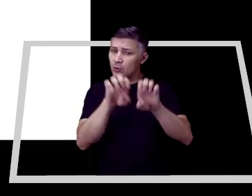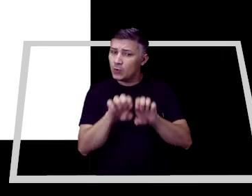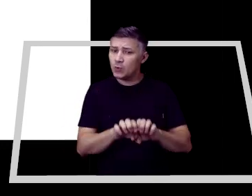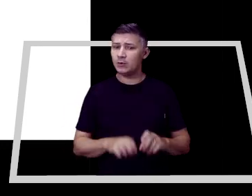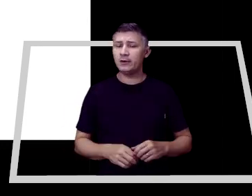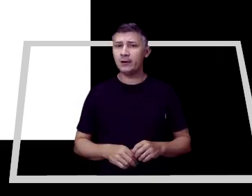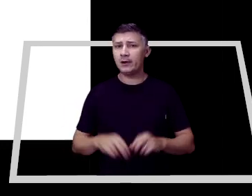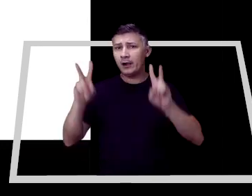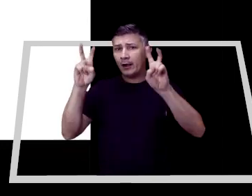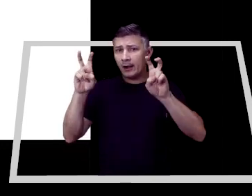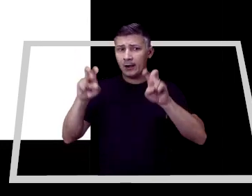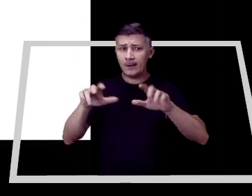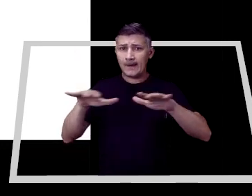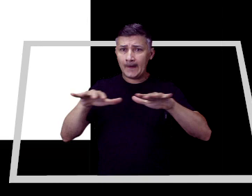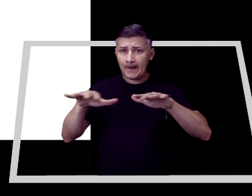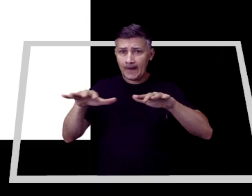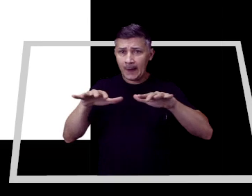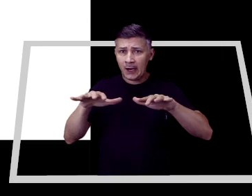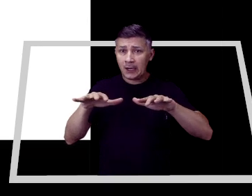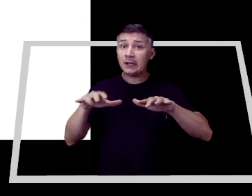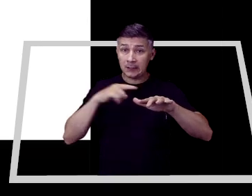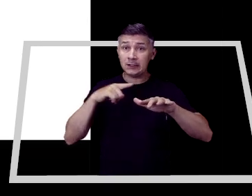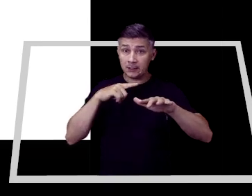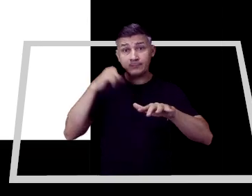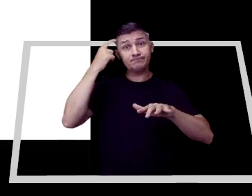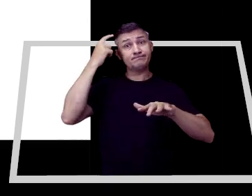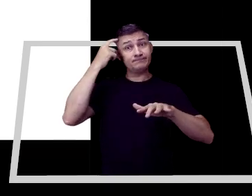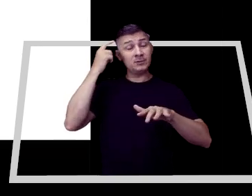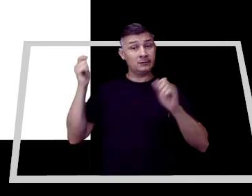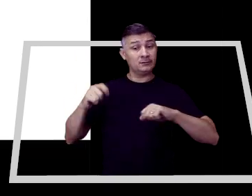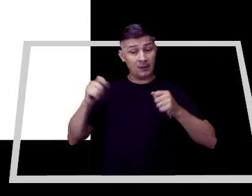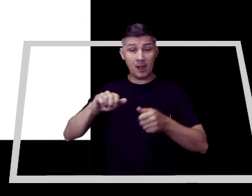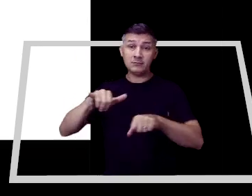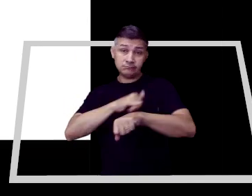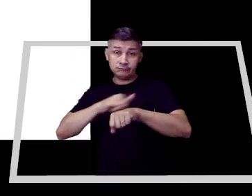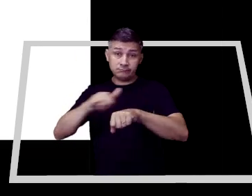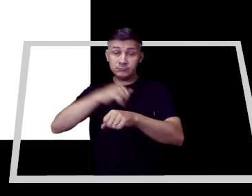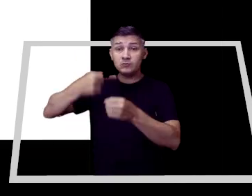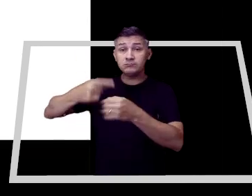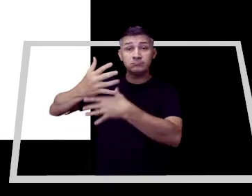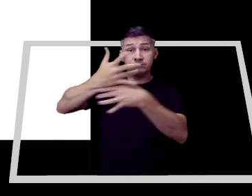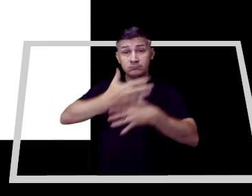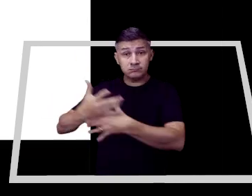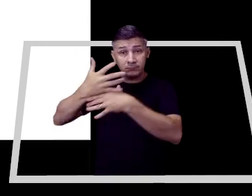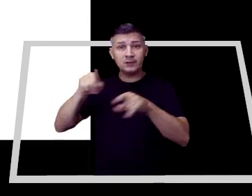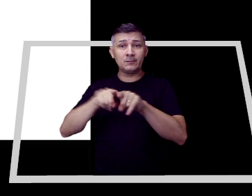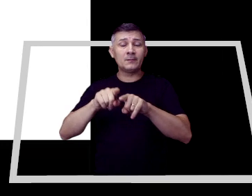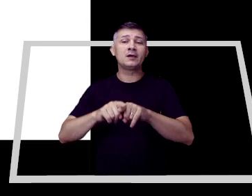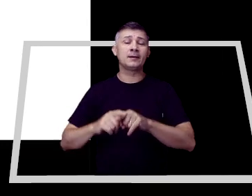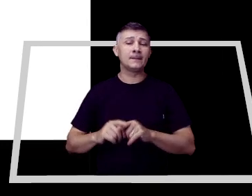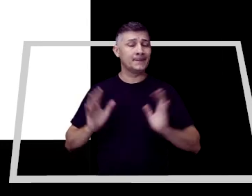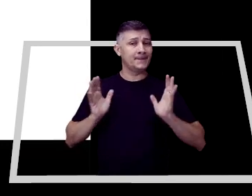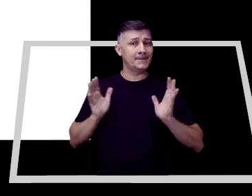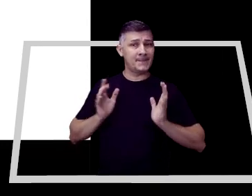à estrutura, à questão sísmica, tinha um desafio de como pensar essa articulação dele em relação à cidade e em relação ao parque.